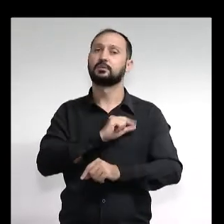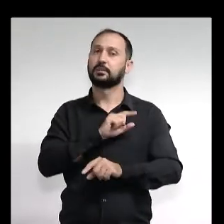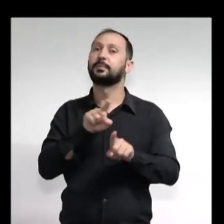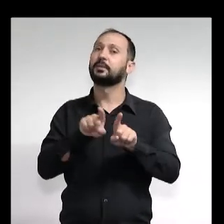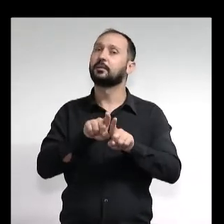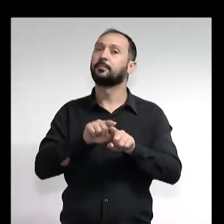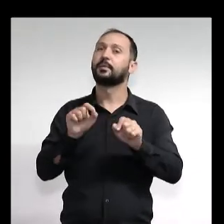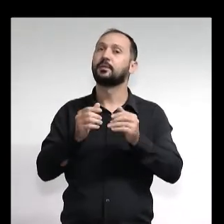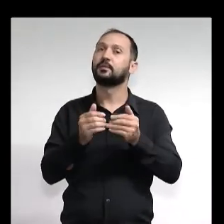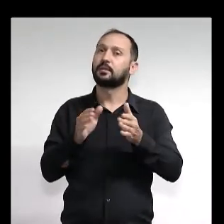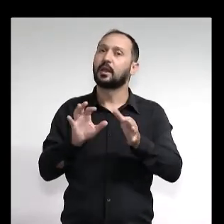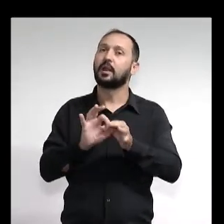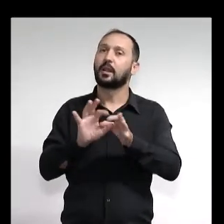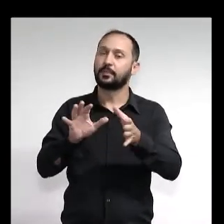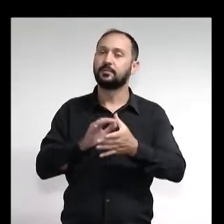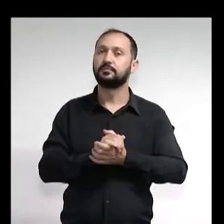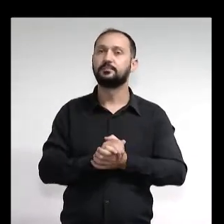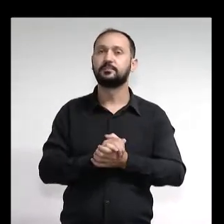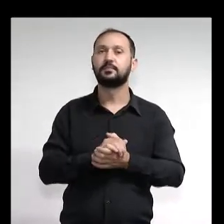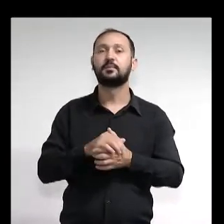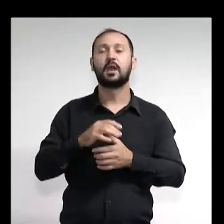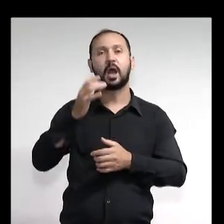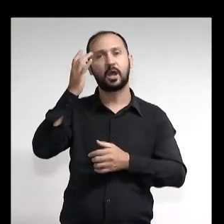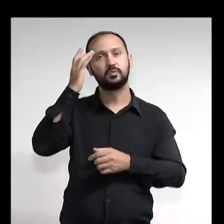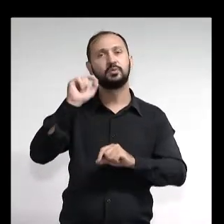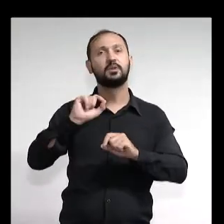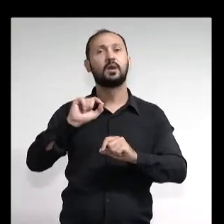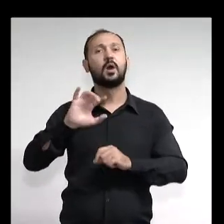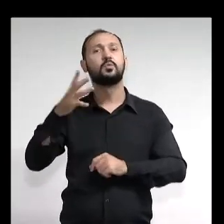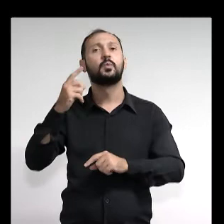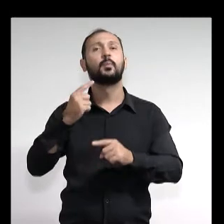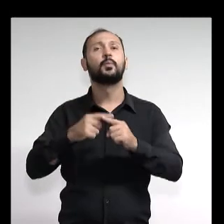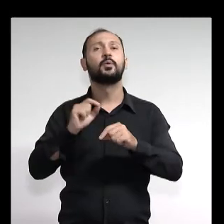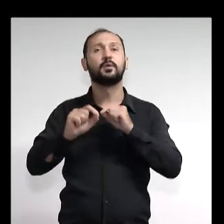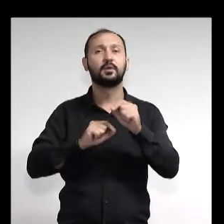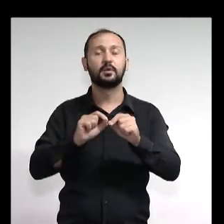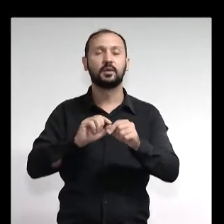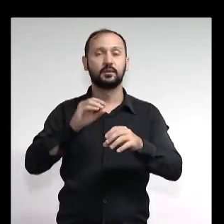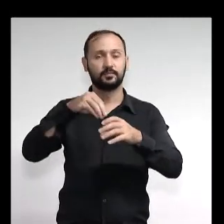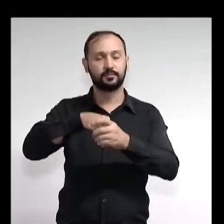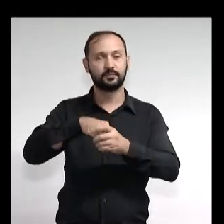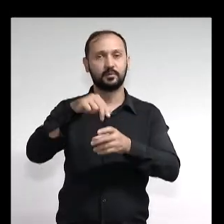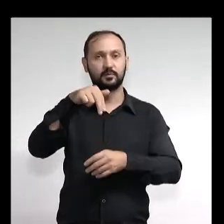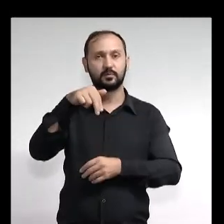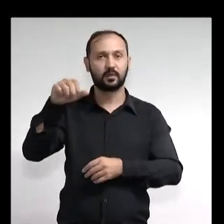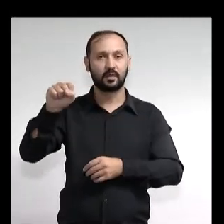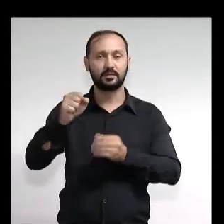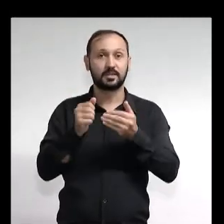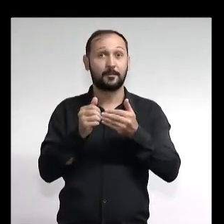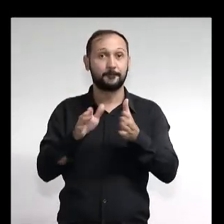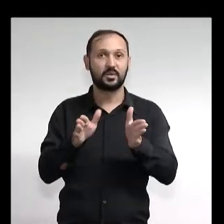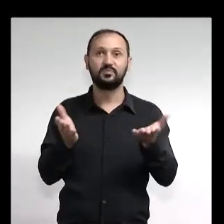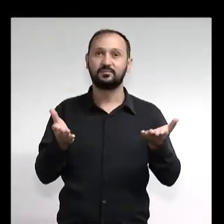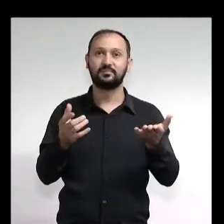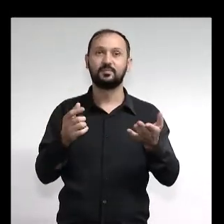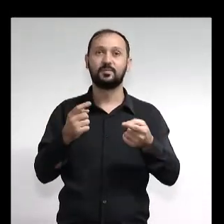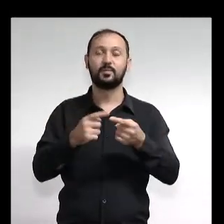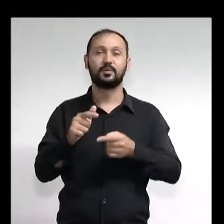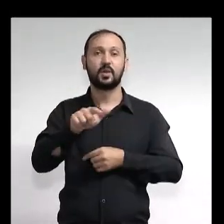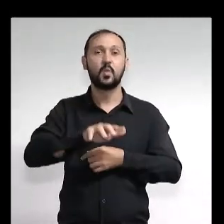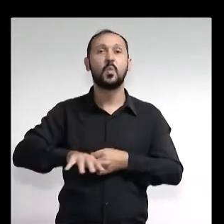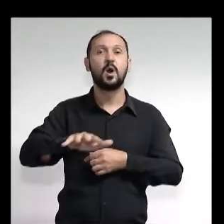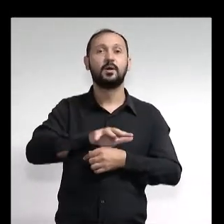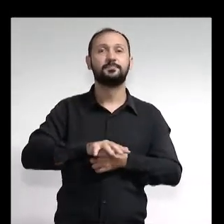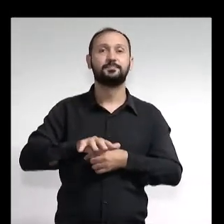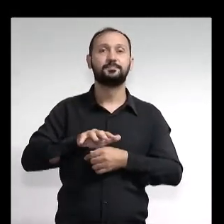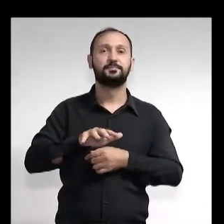a estimuladora. E a UCDB também tem aberto suas portas. Eu acredito que isso ocorreu até pela implantação do núcleo de